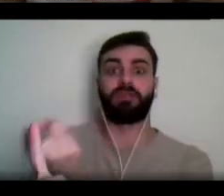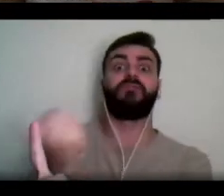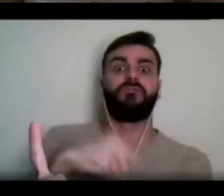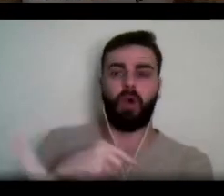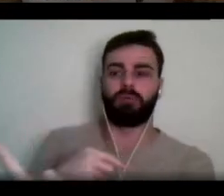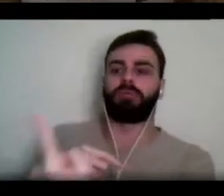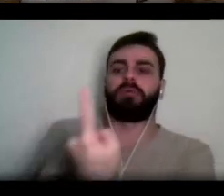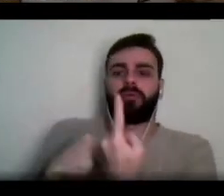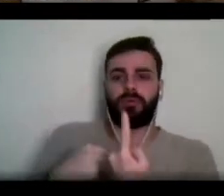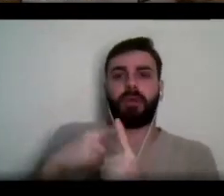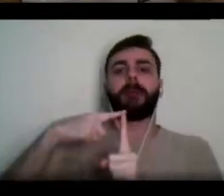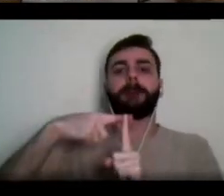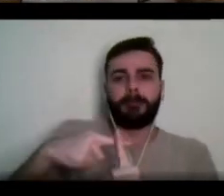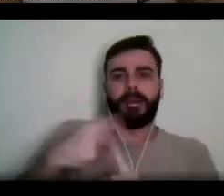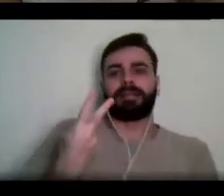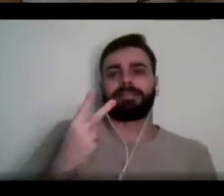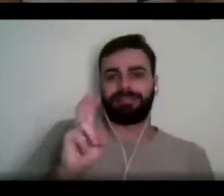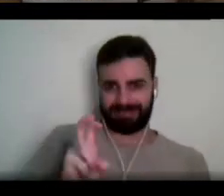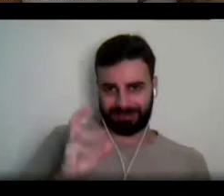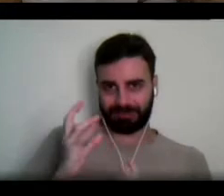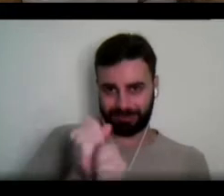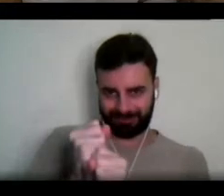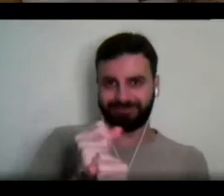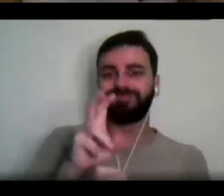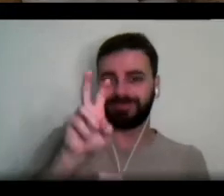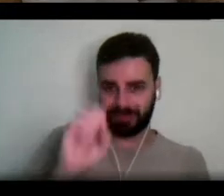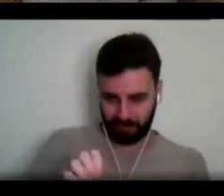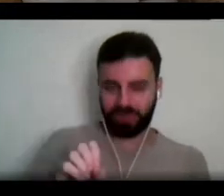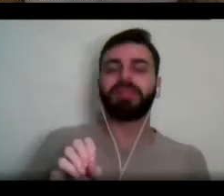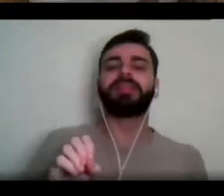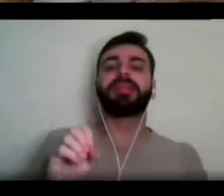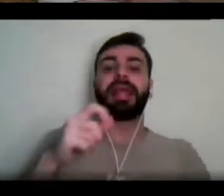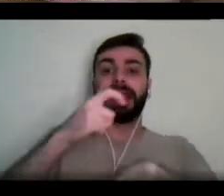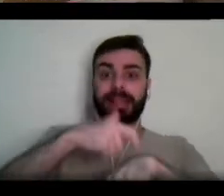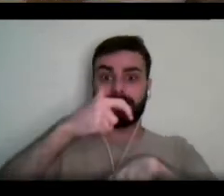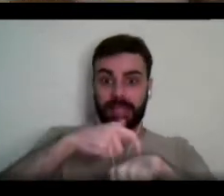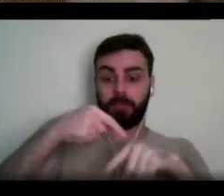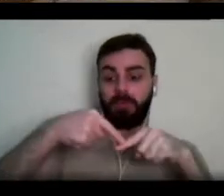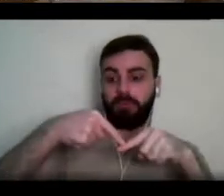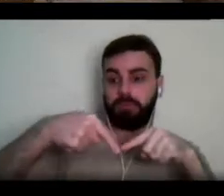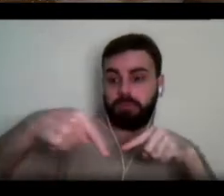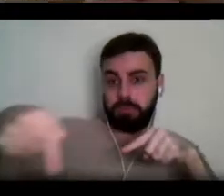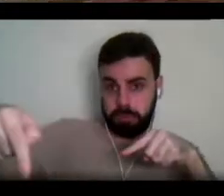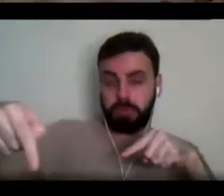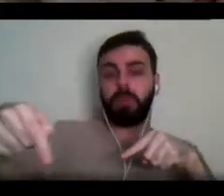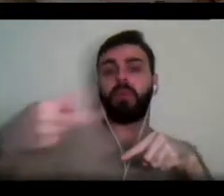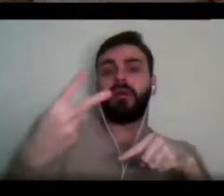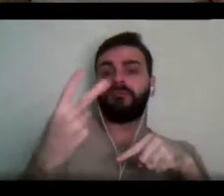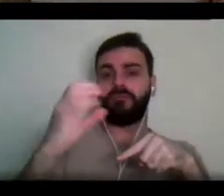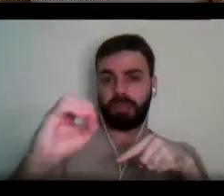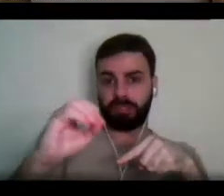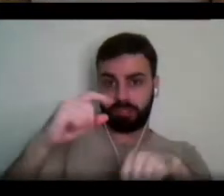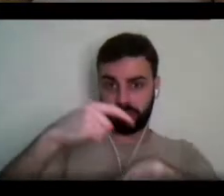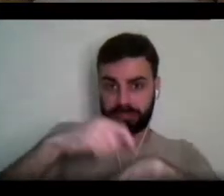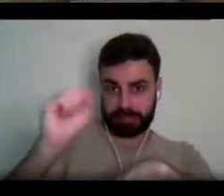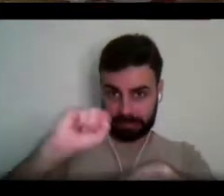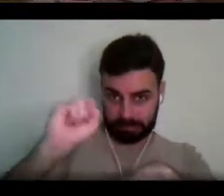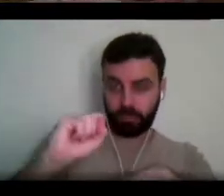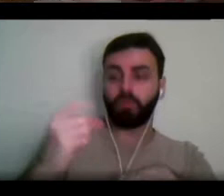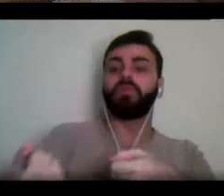é 50 metros, né? E o tempo que ela demorou para ir e voltar é